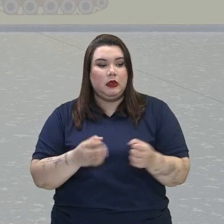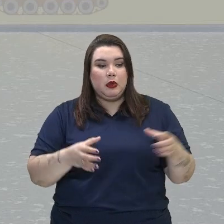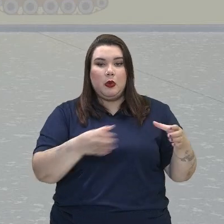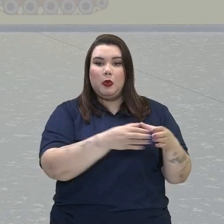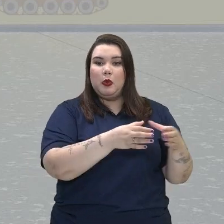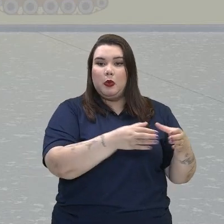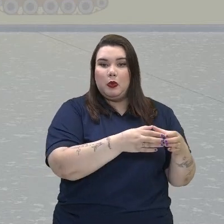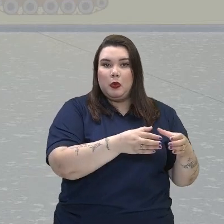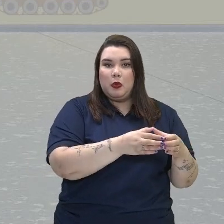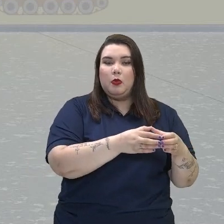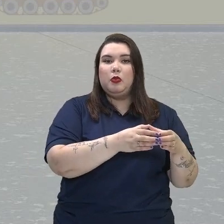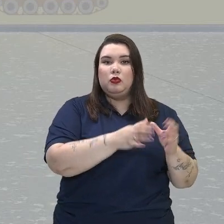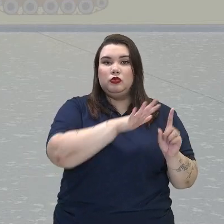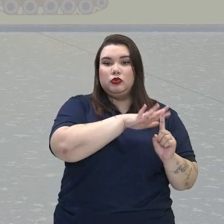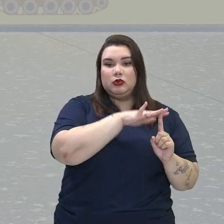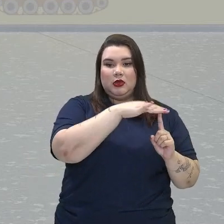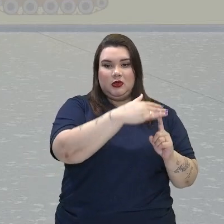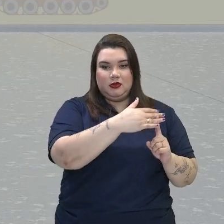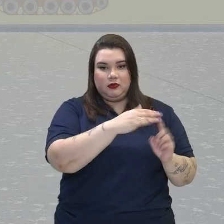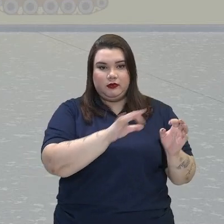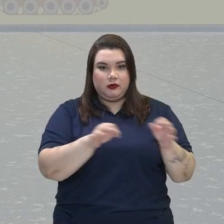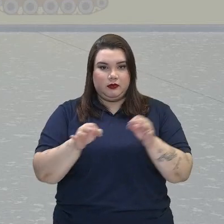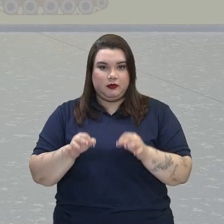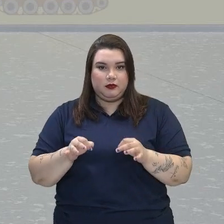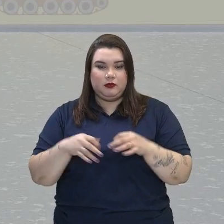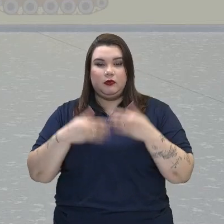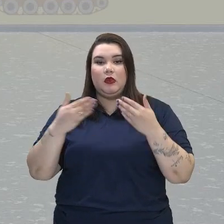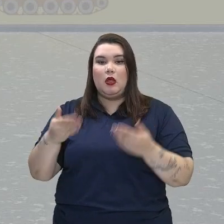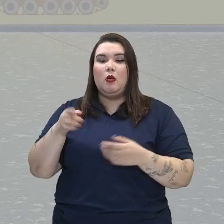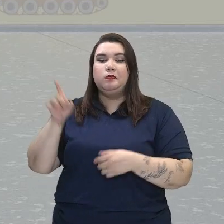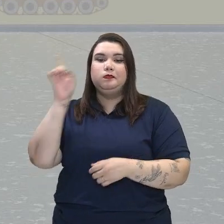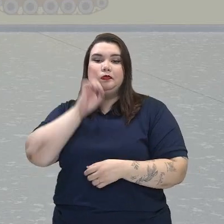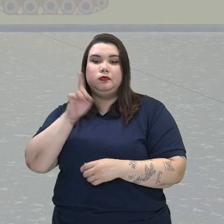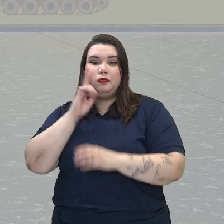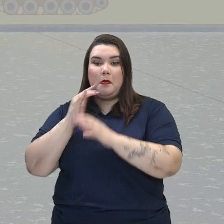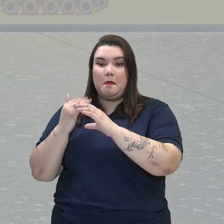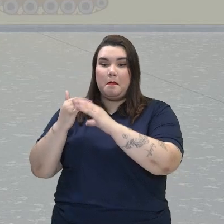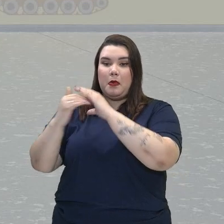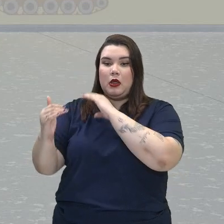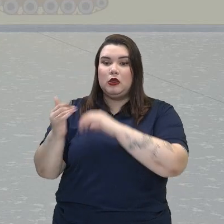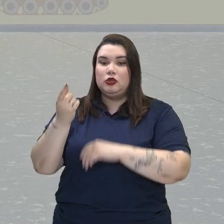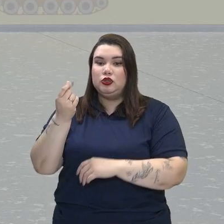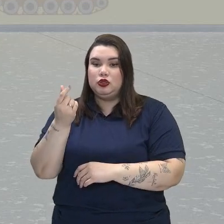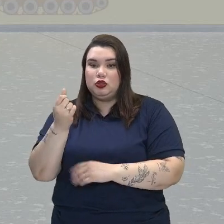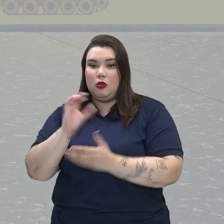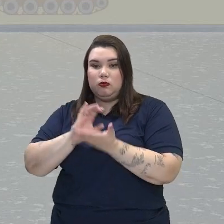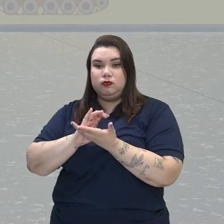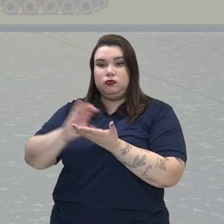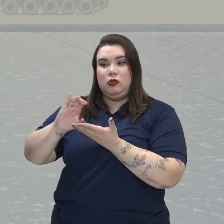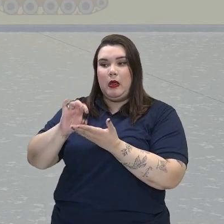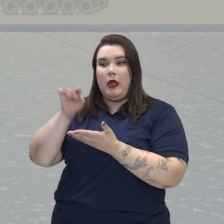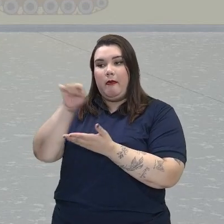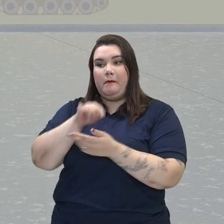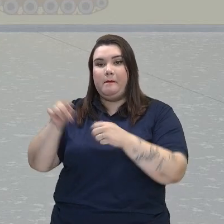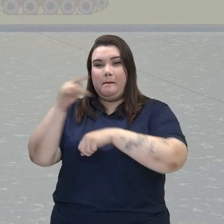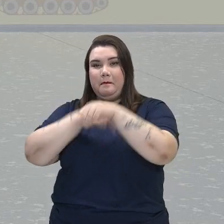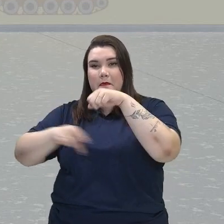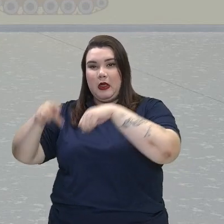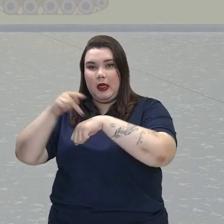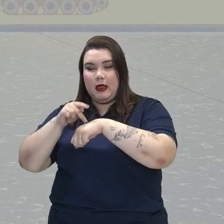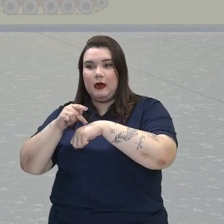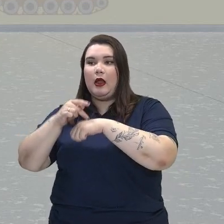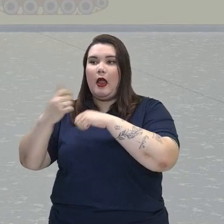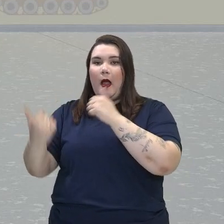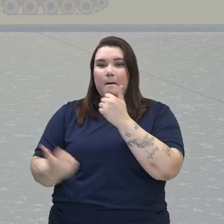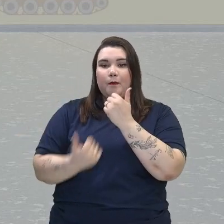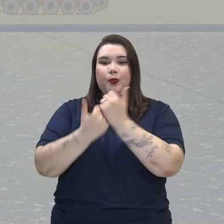assim. Os Estados Unidos enviavam um pacote de ajuda econômica e esses países acabavam se tornando aliados deles,